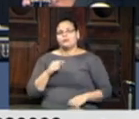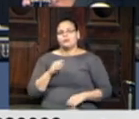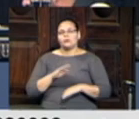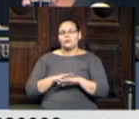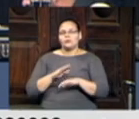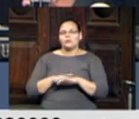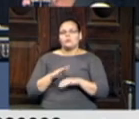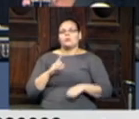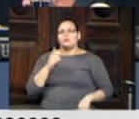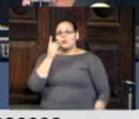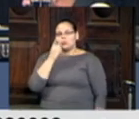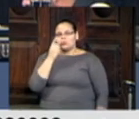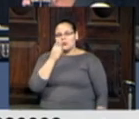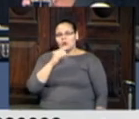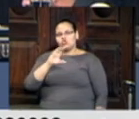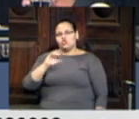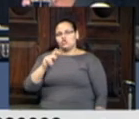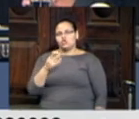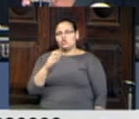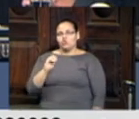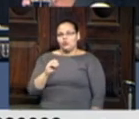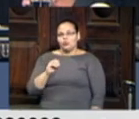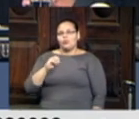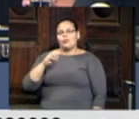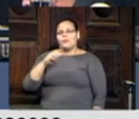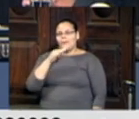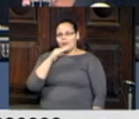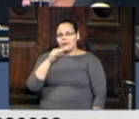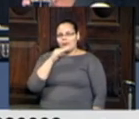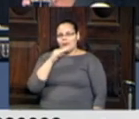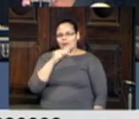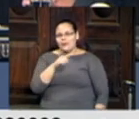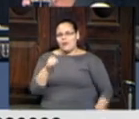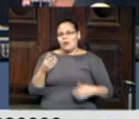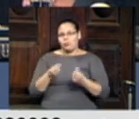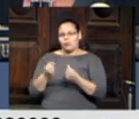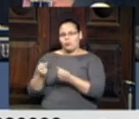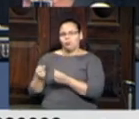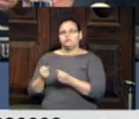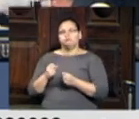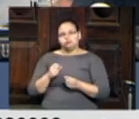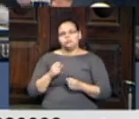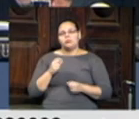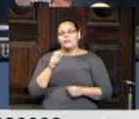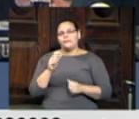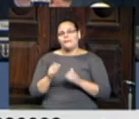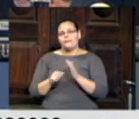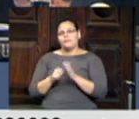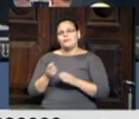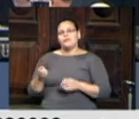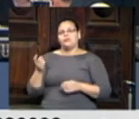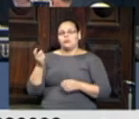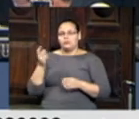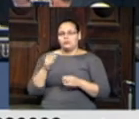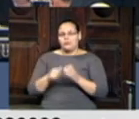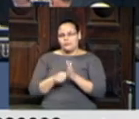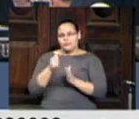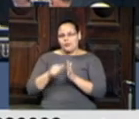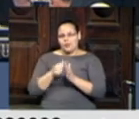Mangueira. Em votação, os senhores que aprovam, permaneçam como estão. Aprovado em primeira, retornará em